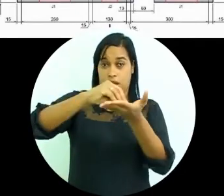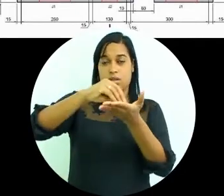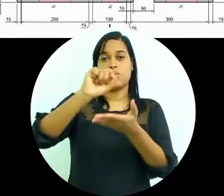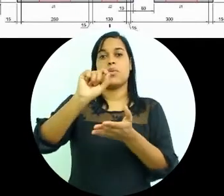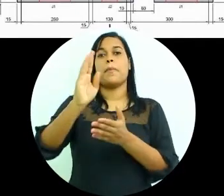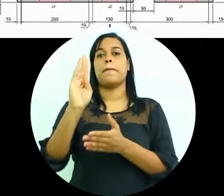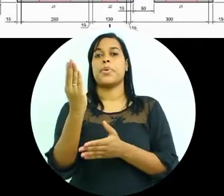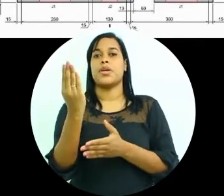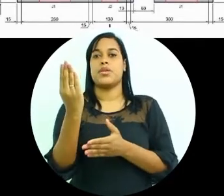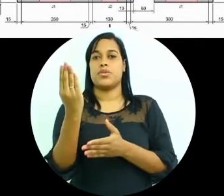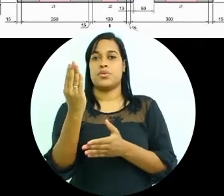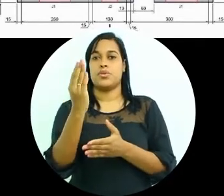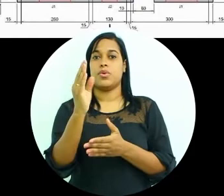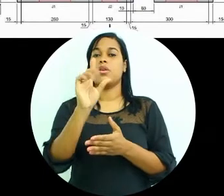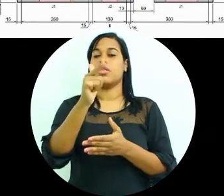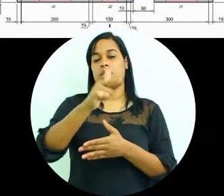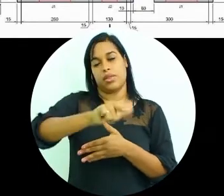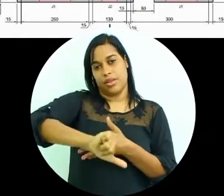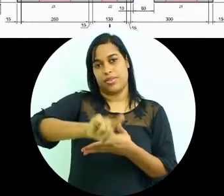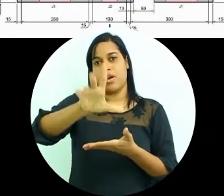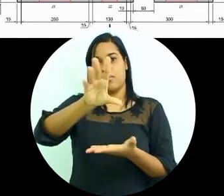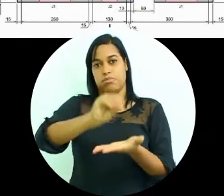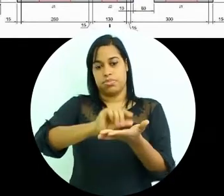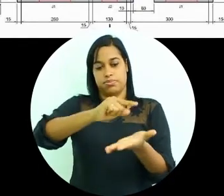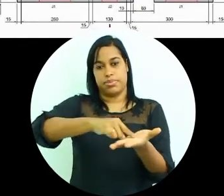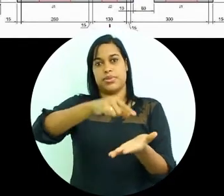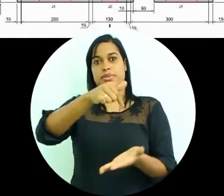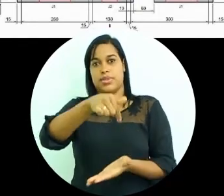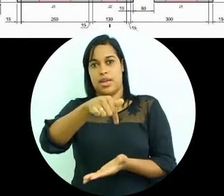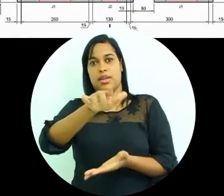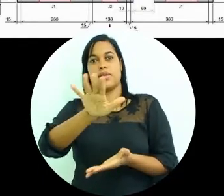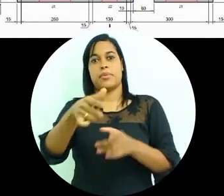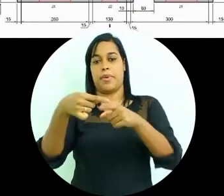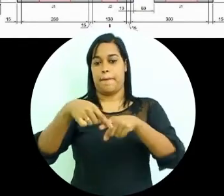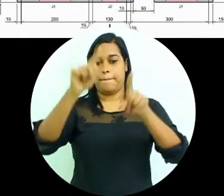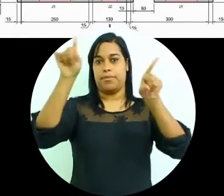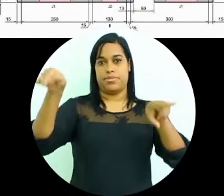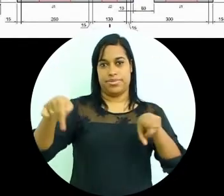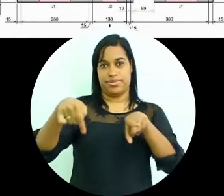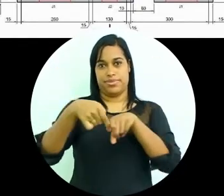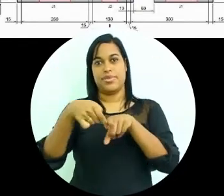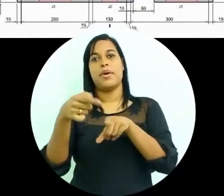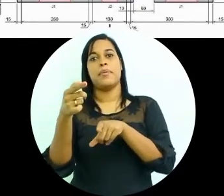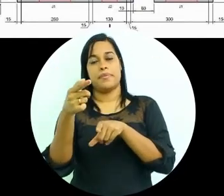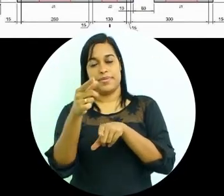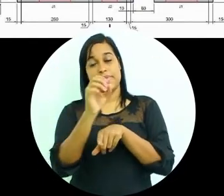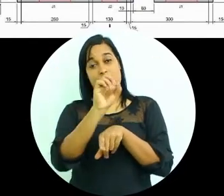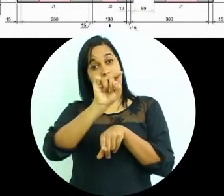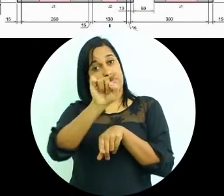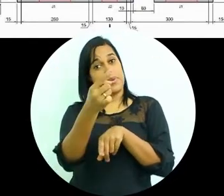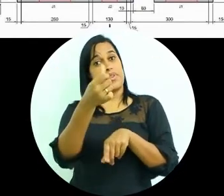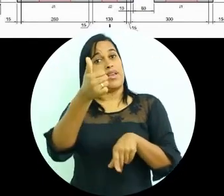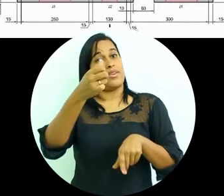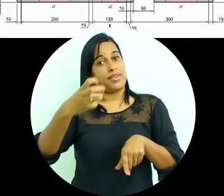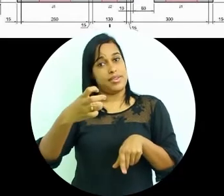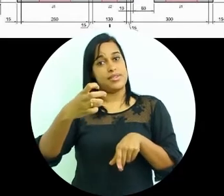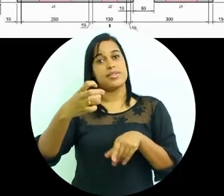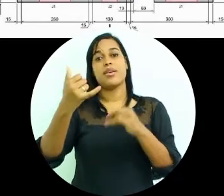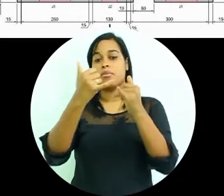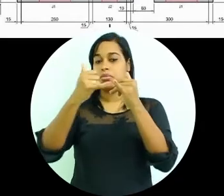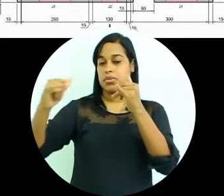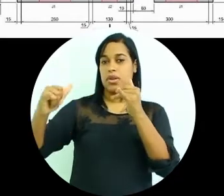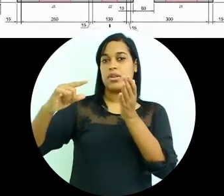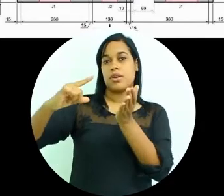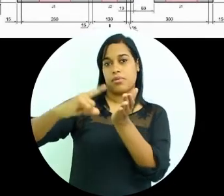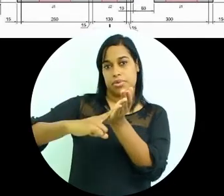entre o dormitório e o banheiro. E com o comando Offset novamente, eu vou definir a espessura da parede de 0,15. Vou